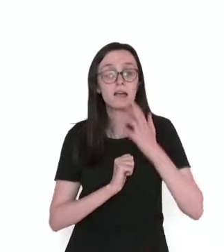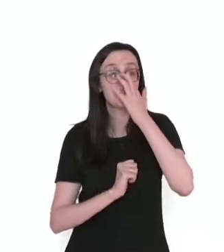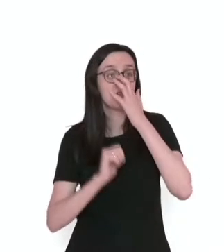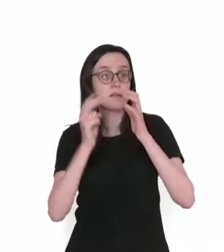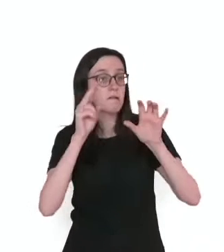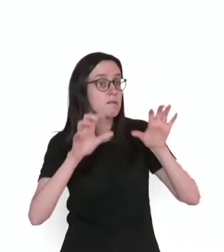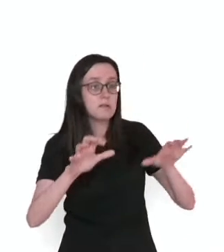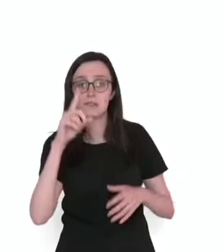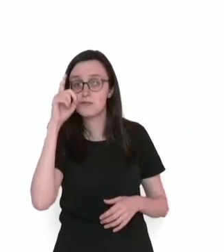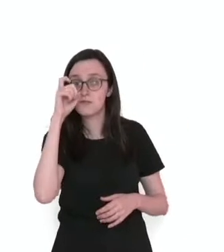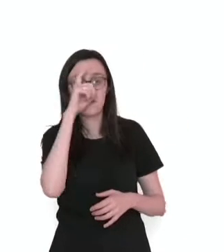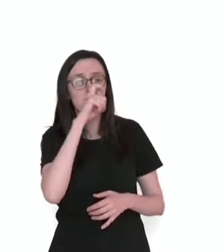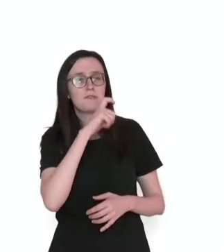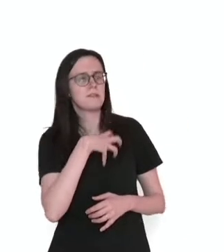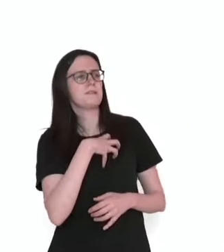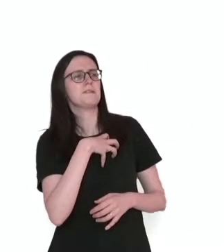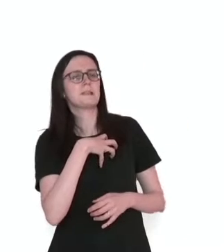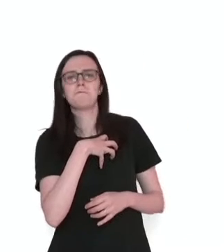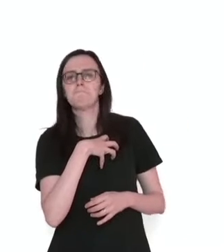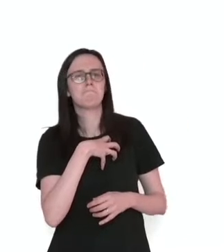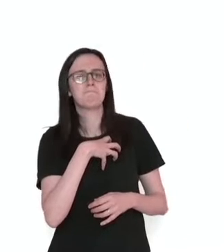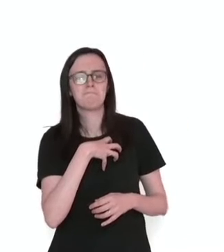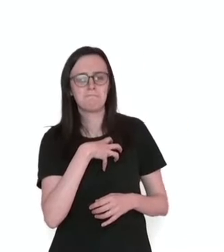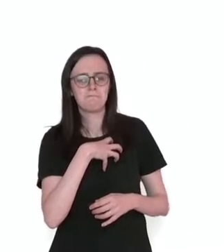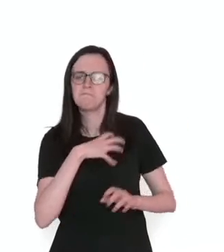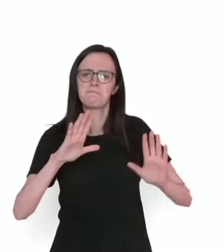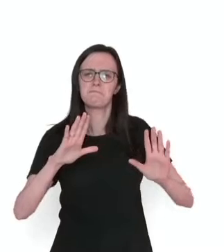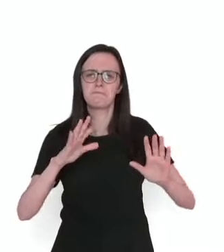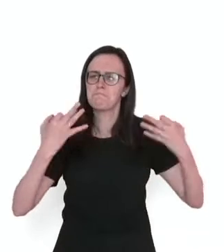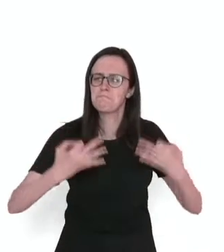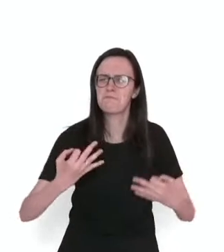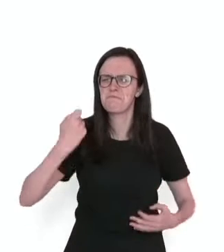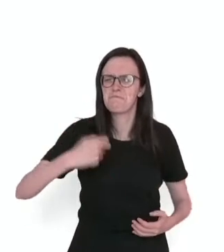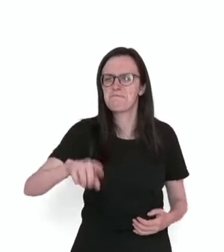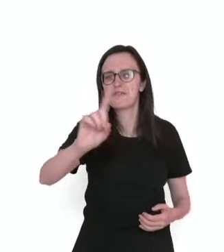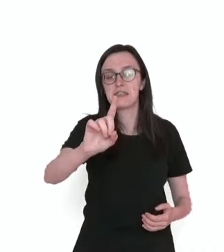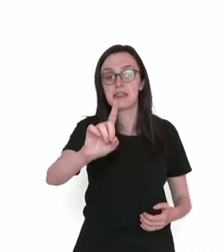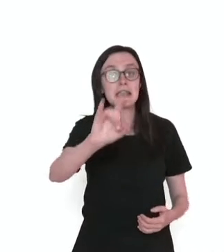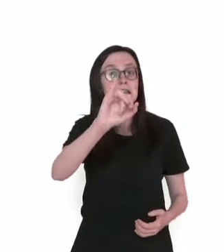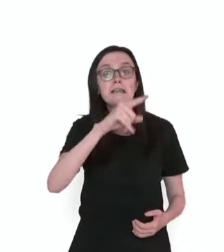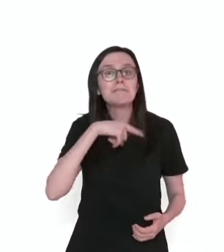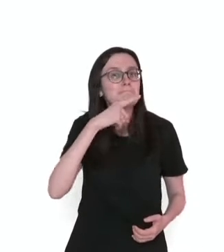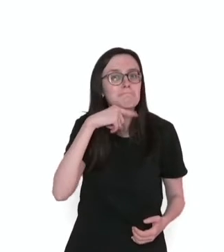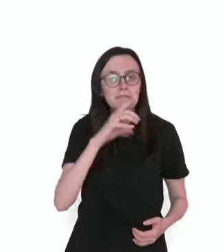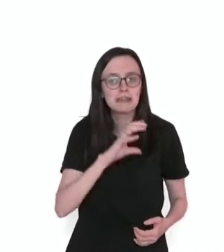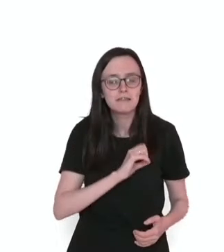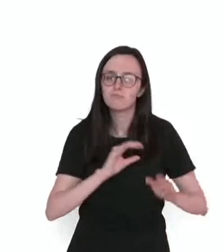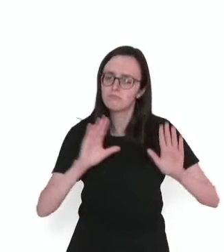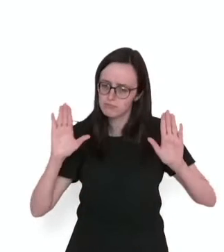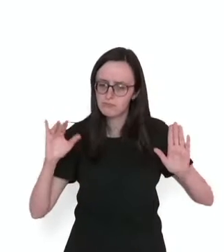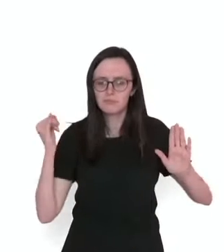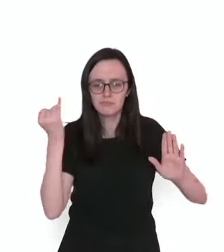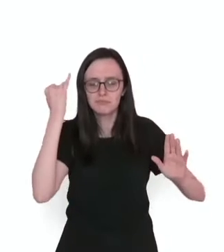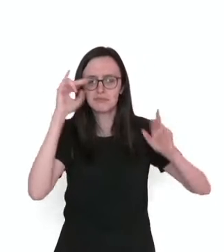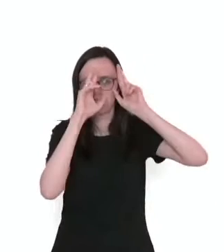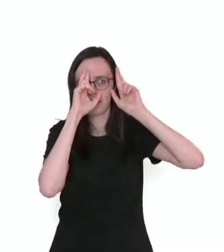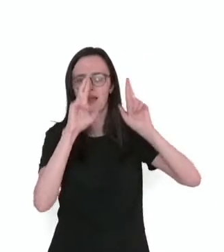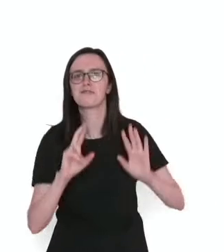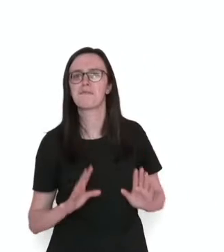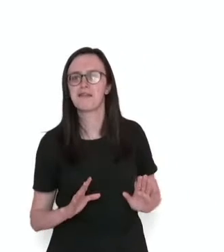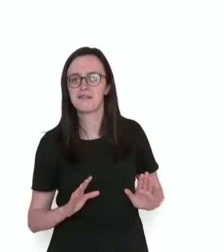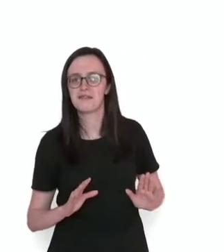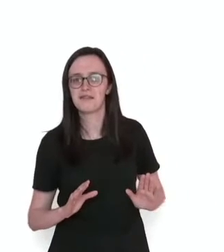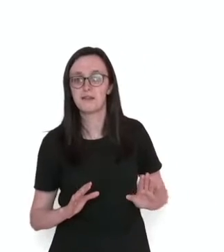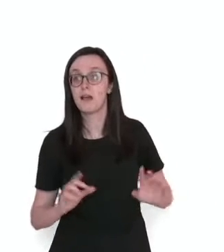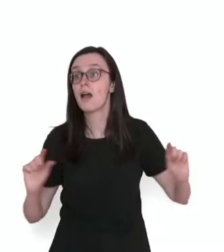assim for difícil, ser não precisa ser perfeito. Se não der para ser amor, seja pelo menos respeito.